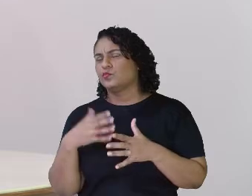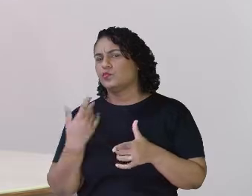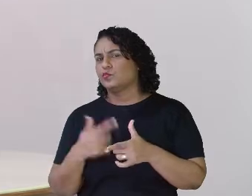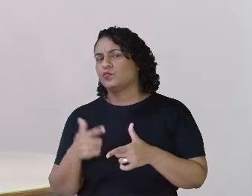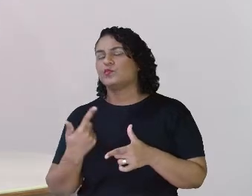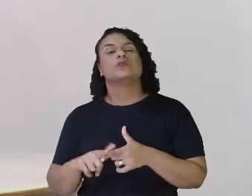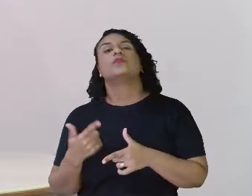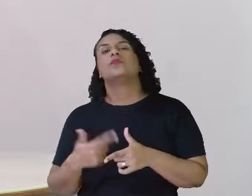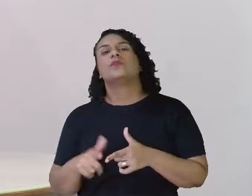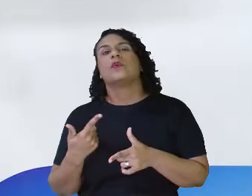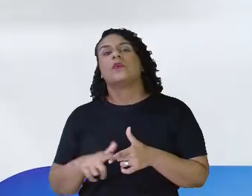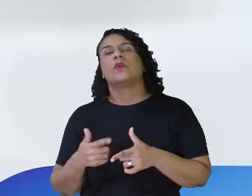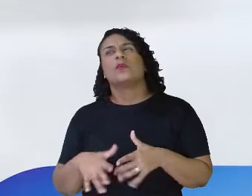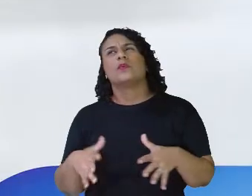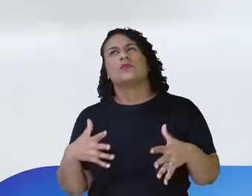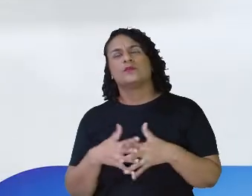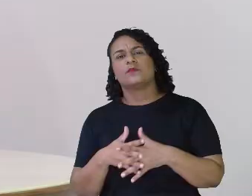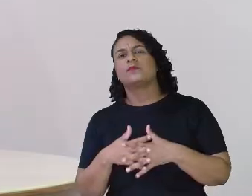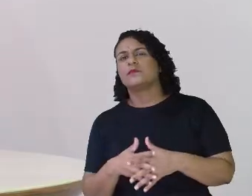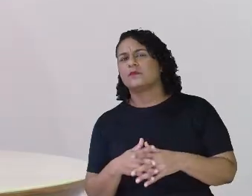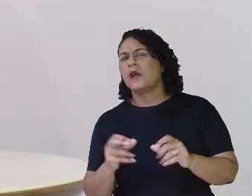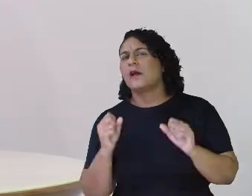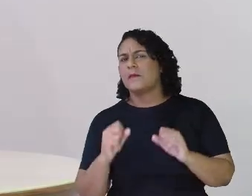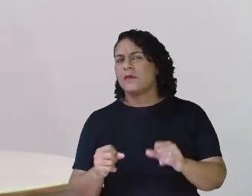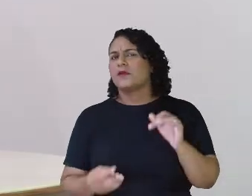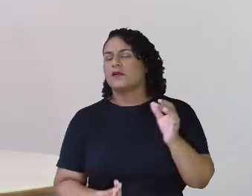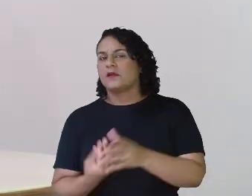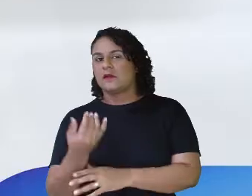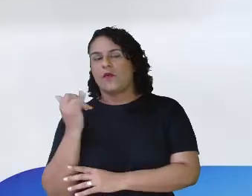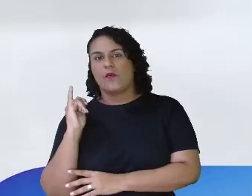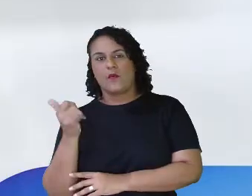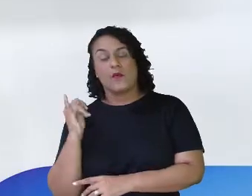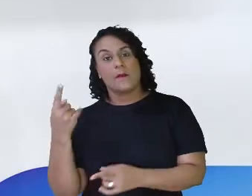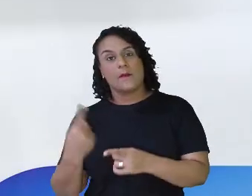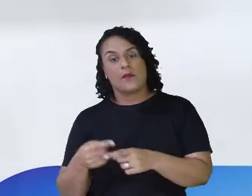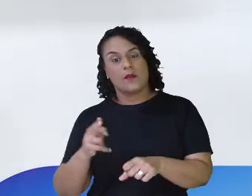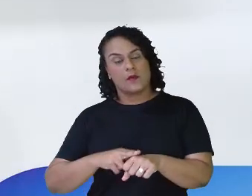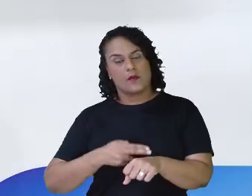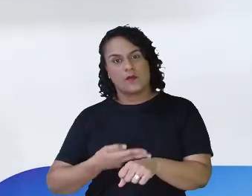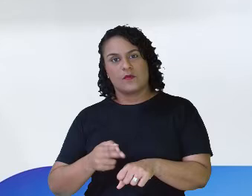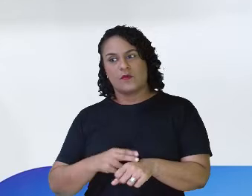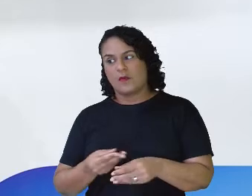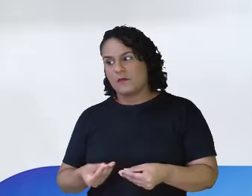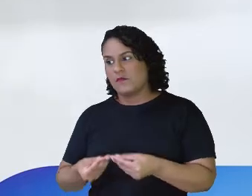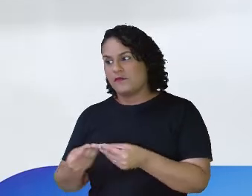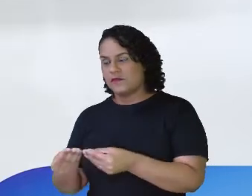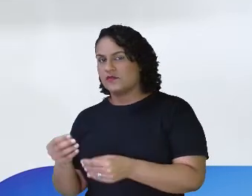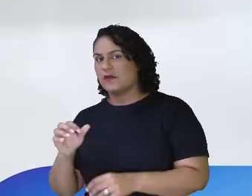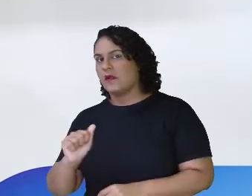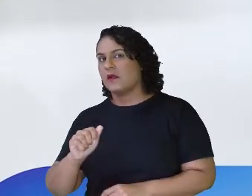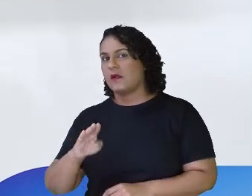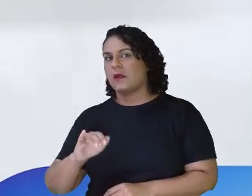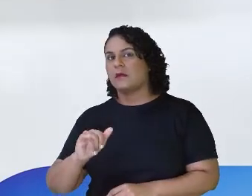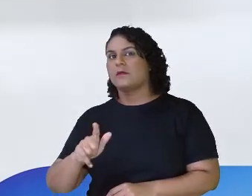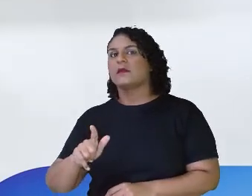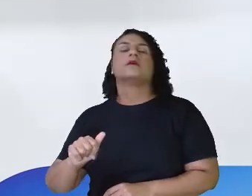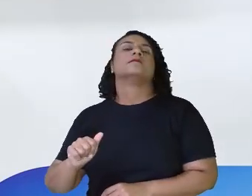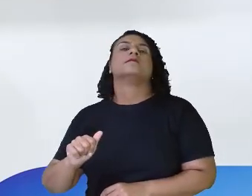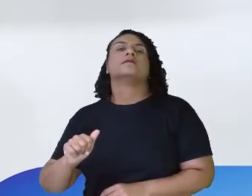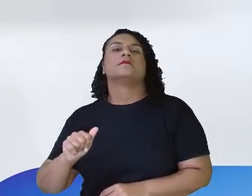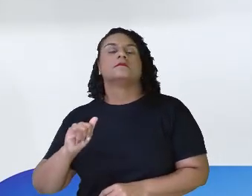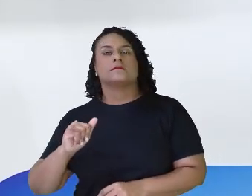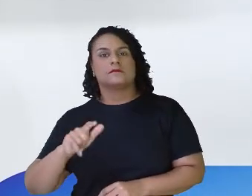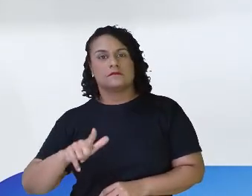um... É o conflito do nosso A gente conto. pode formar um conto, porque o chocolate para a professora Abigail tem que ser